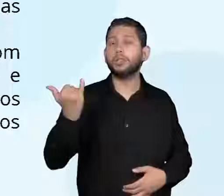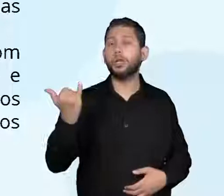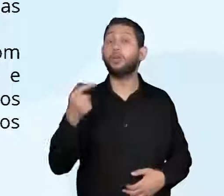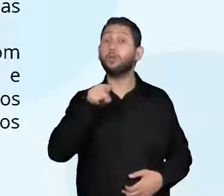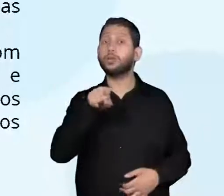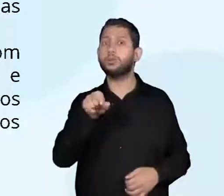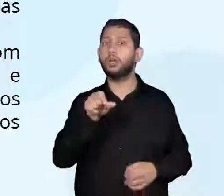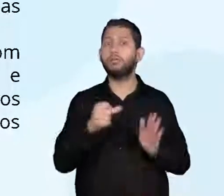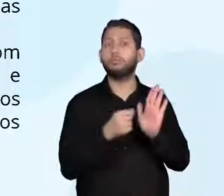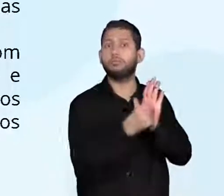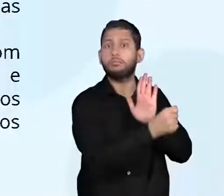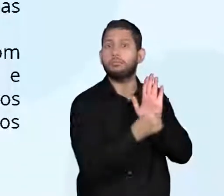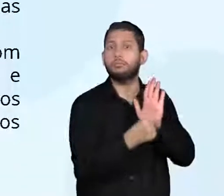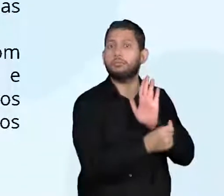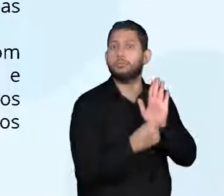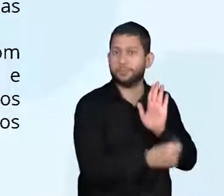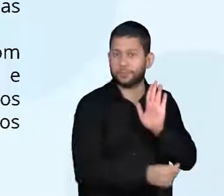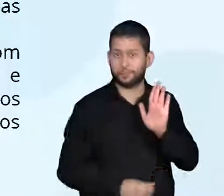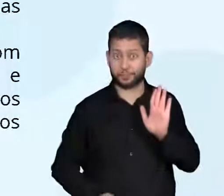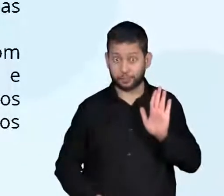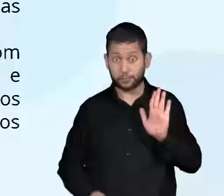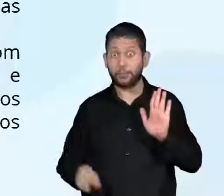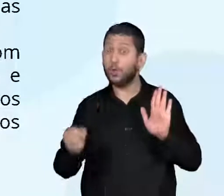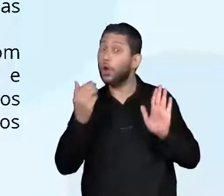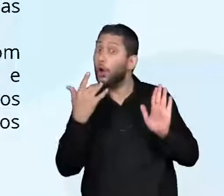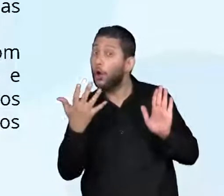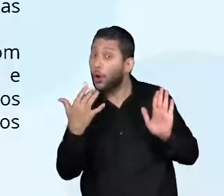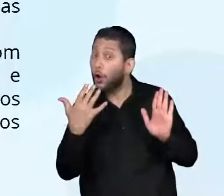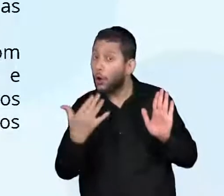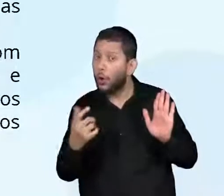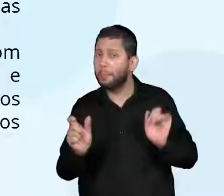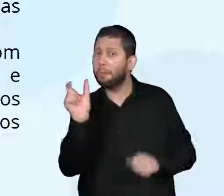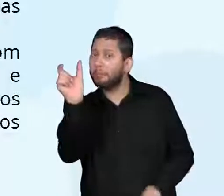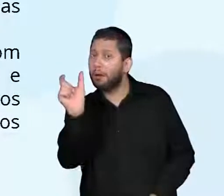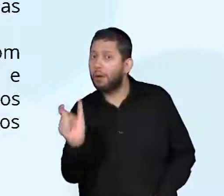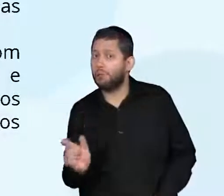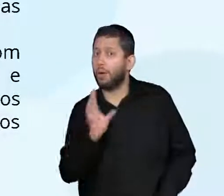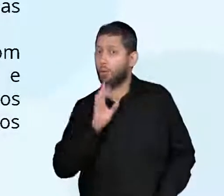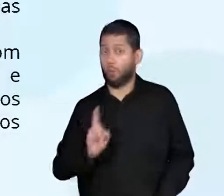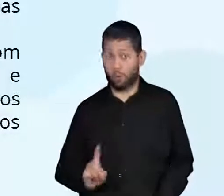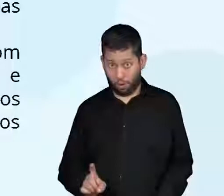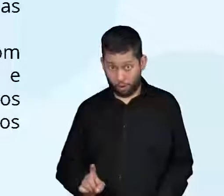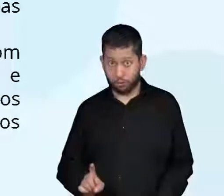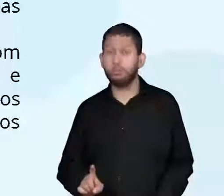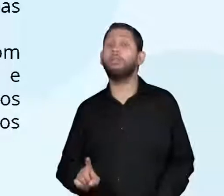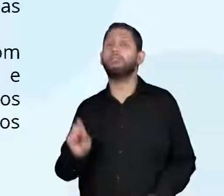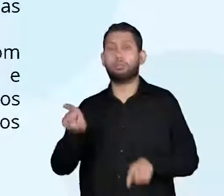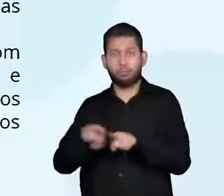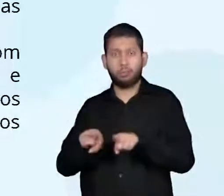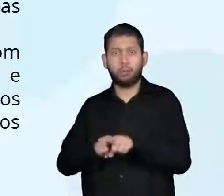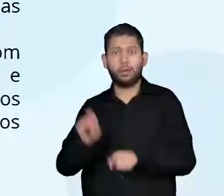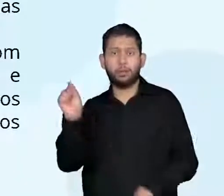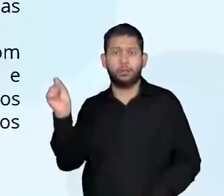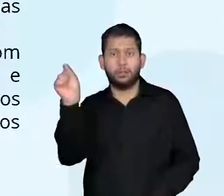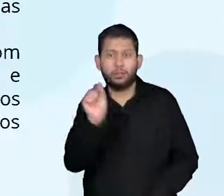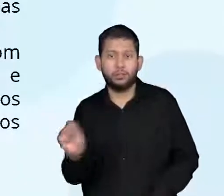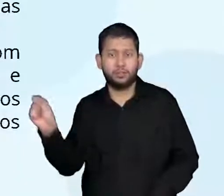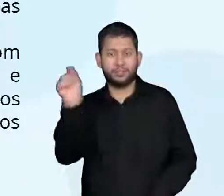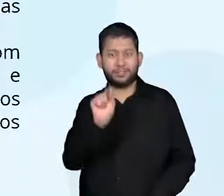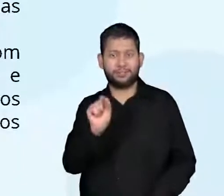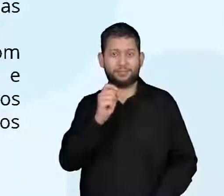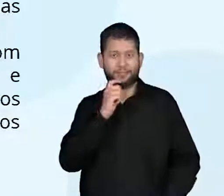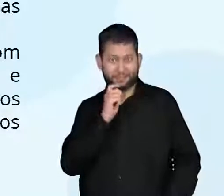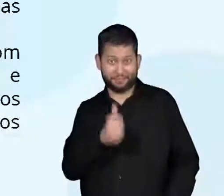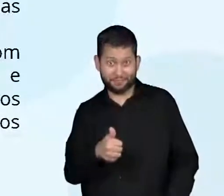importante e lápis colorido para sublinhar as palavras desconhecidas. Muito bem, então aí tem duas comandas aí para